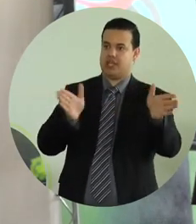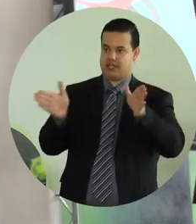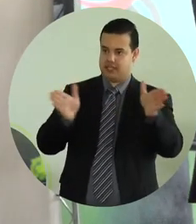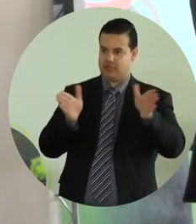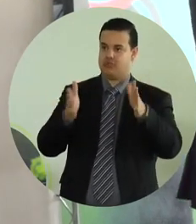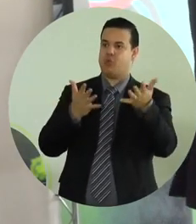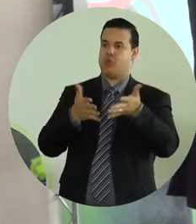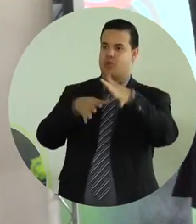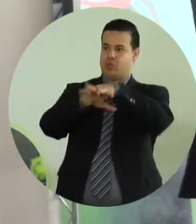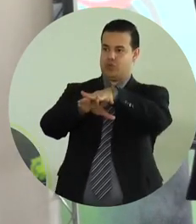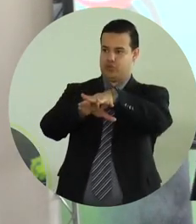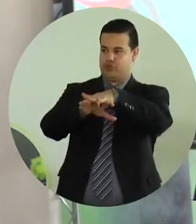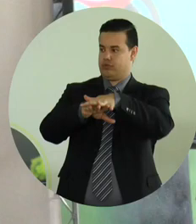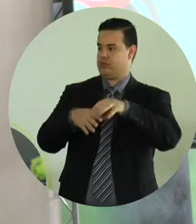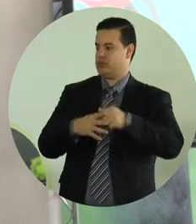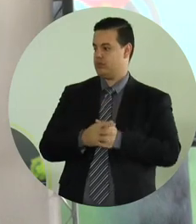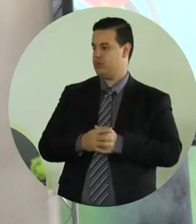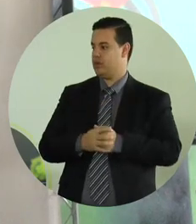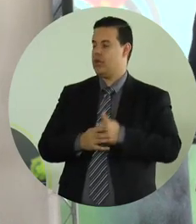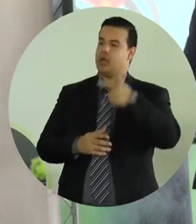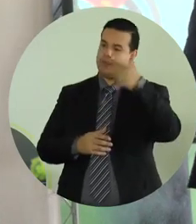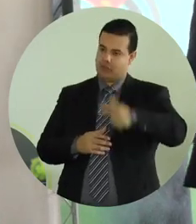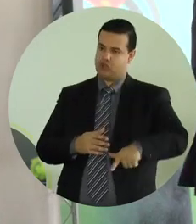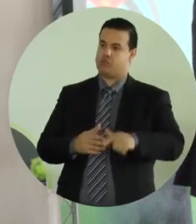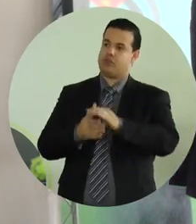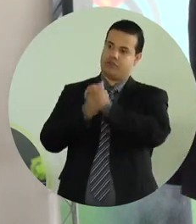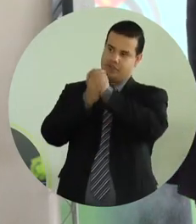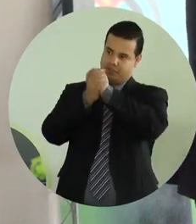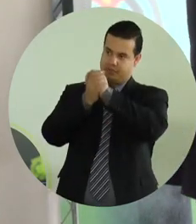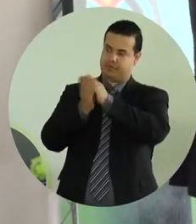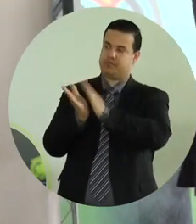inclusivo. Mais uma vez, uma salva de palmas.